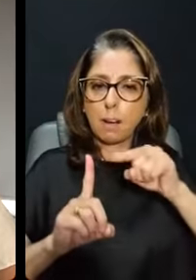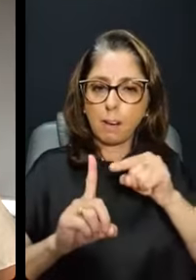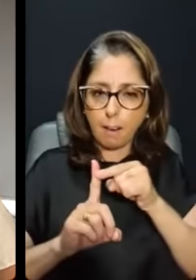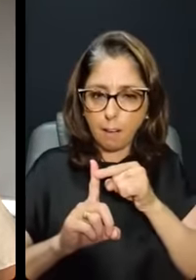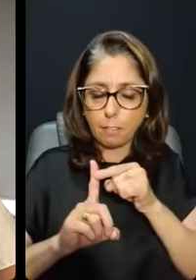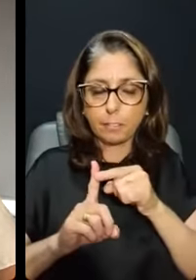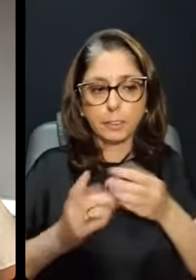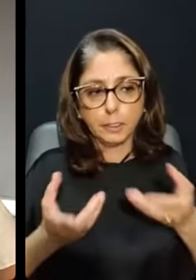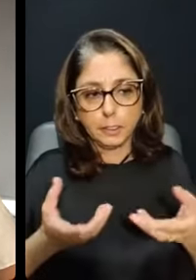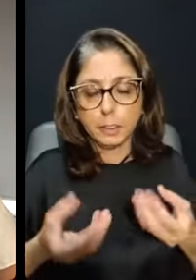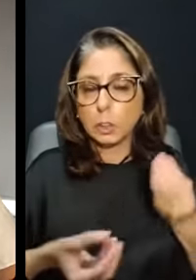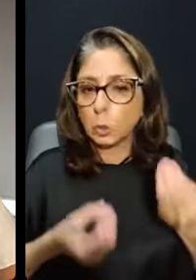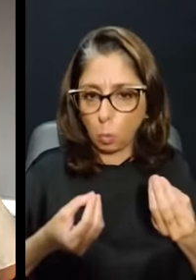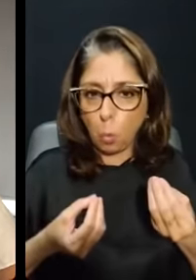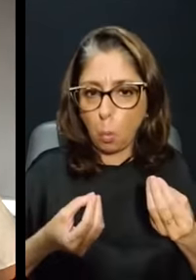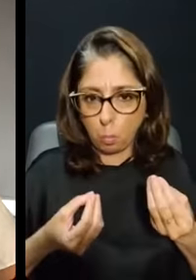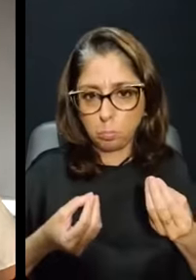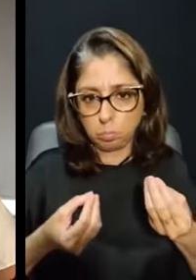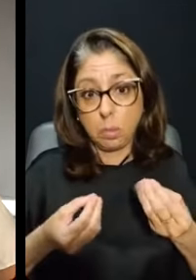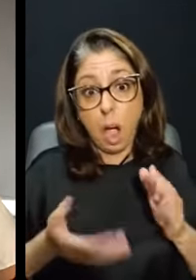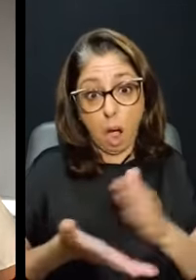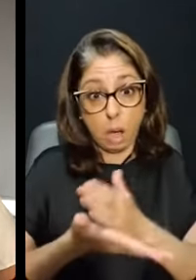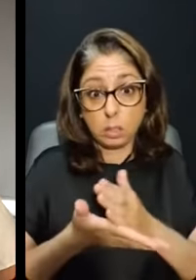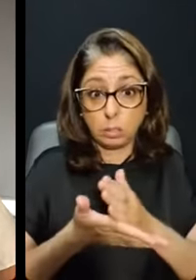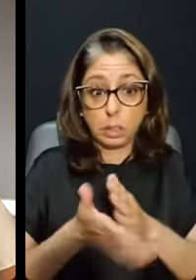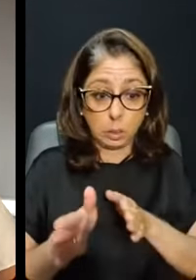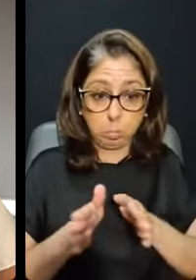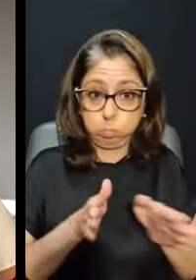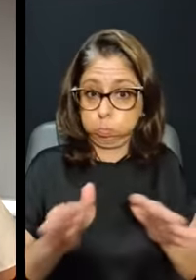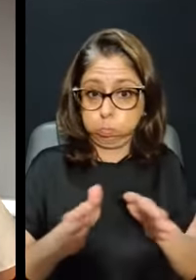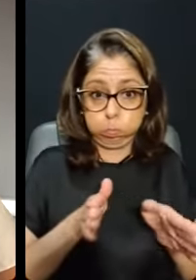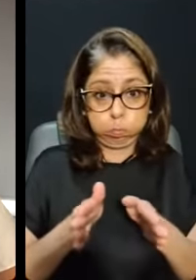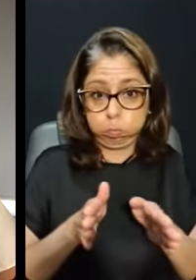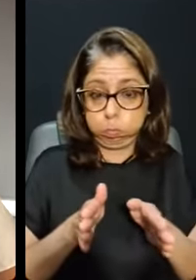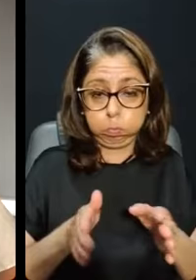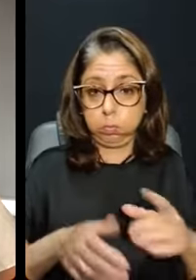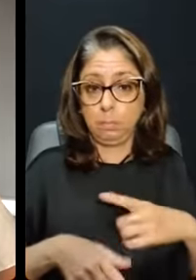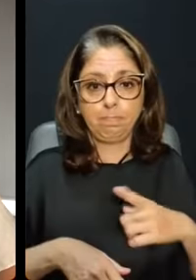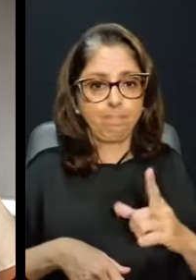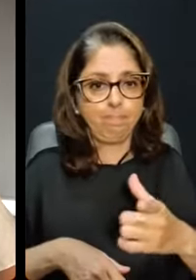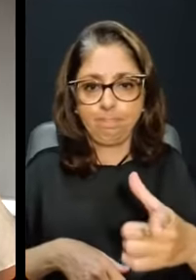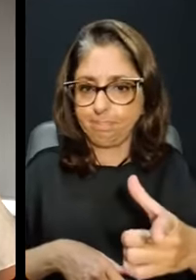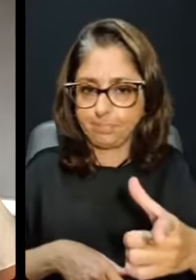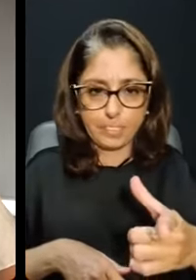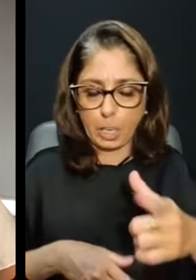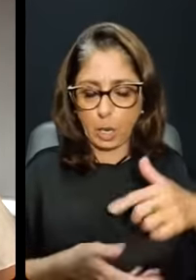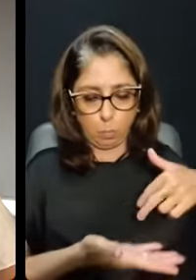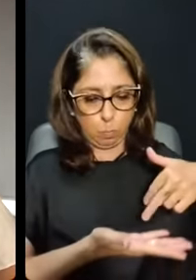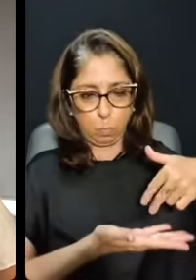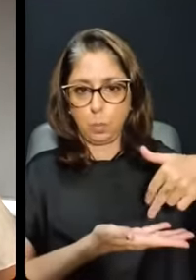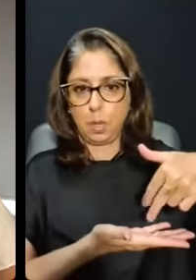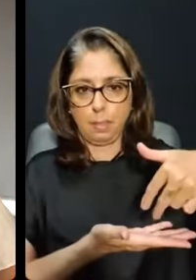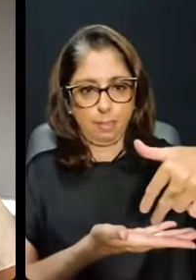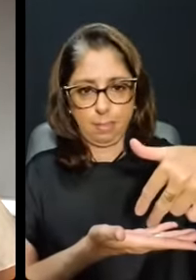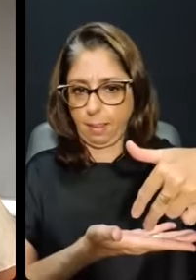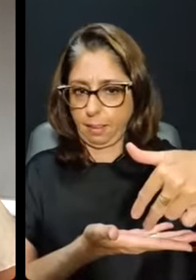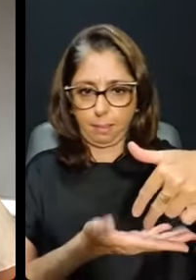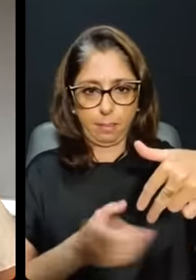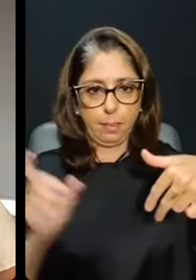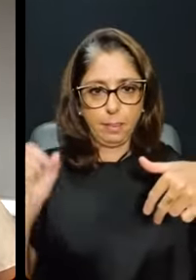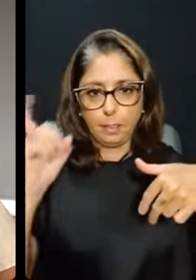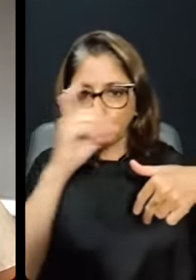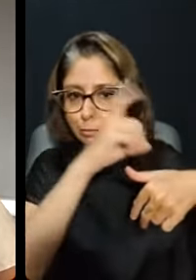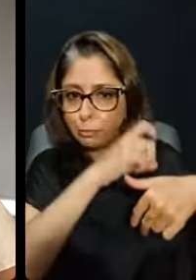situação, uma pessoa idosa também vai ter menos mobilidade e ela vai ter as mesmas dificuldades. Então, quando a gente está construindo um